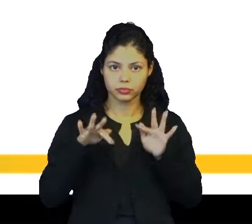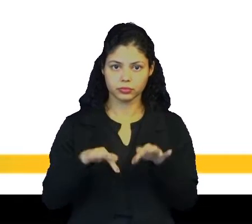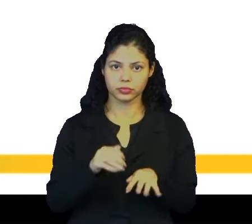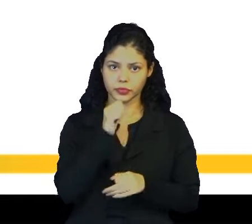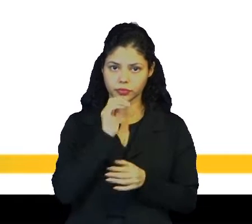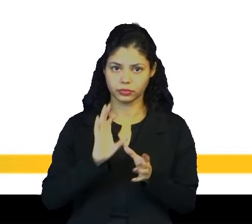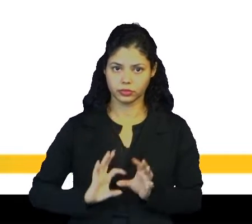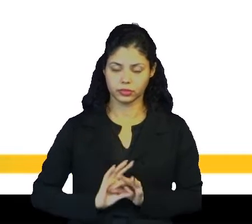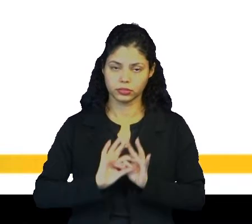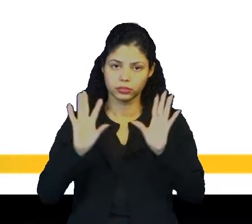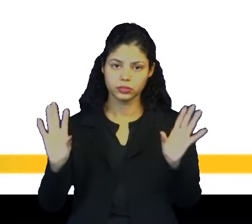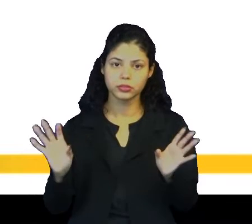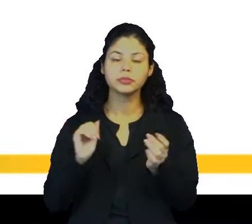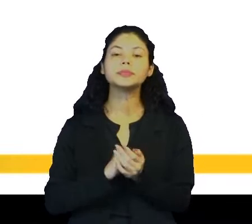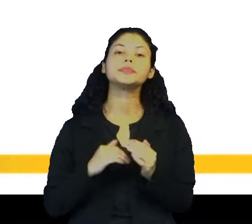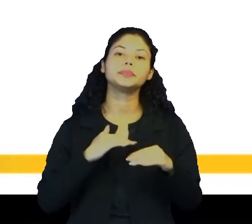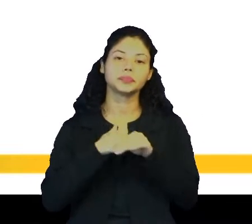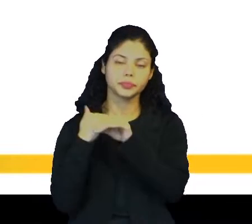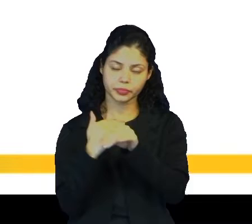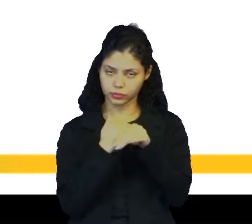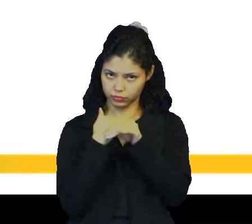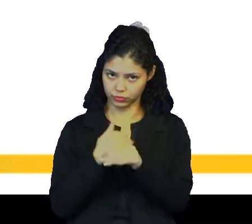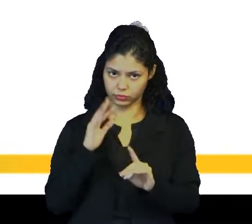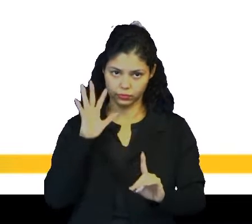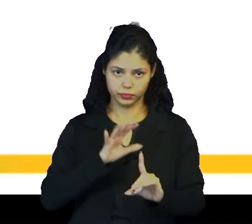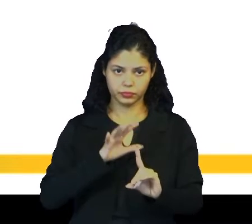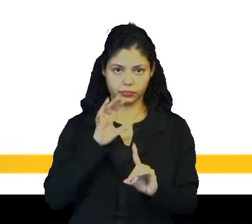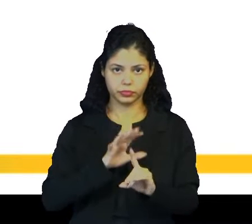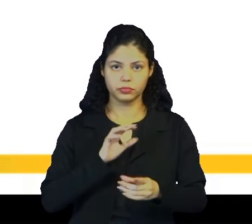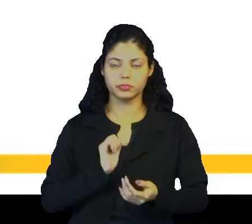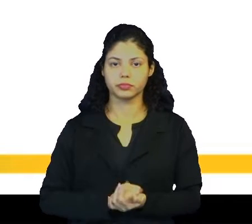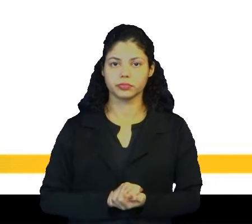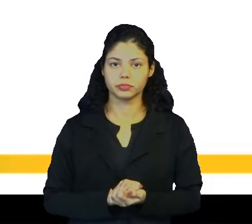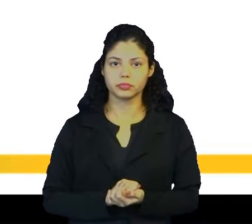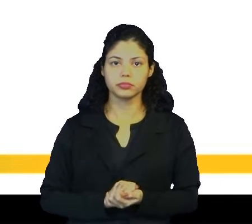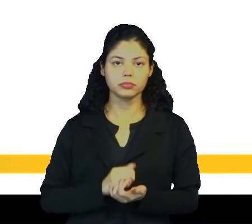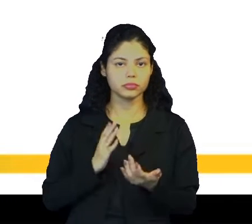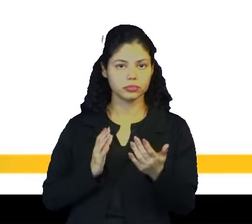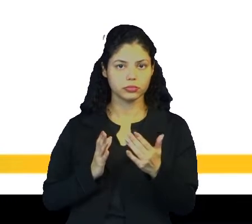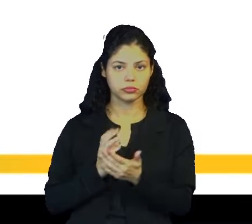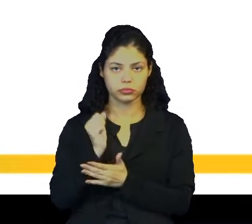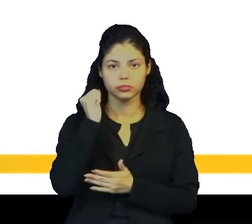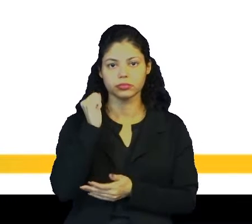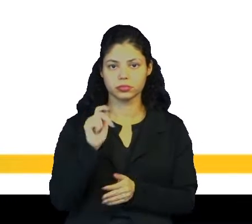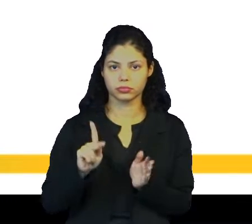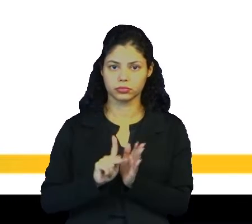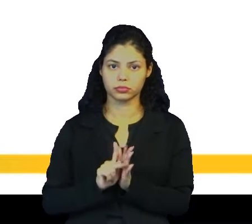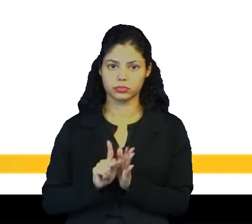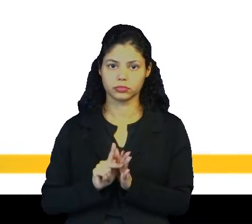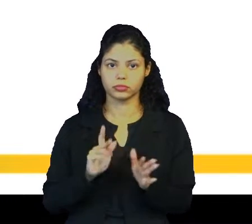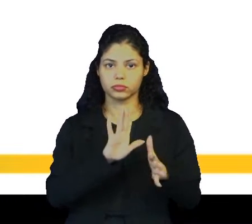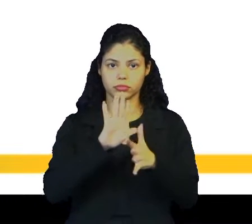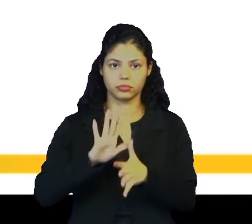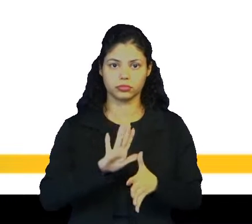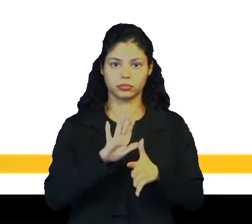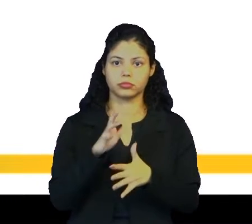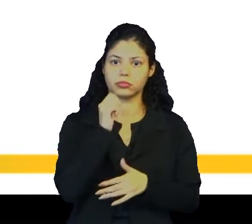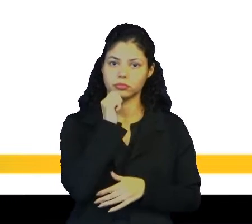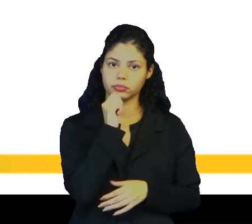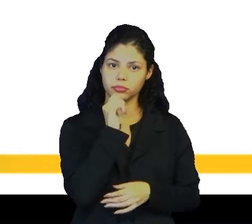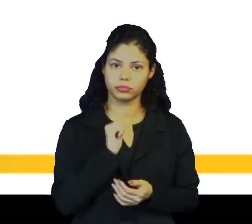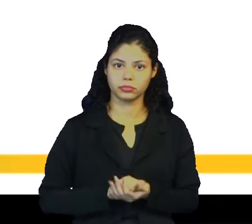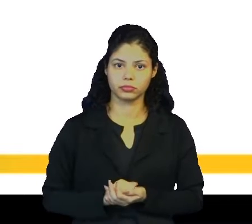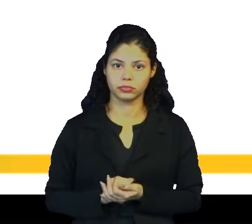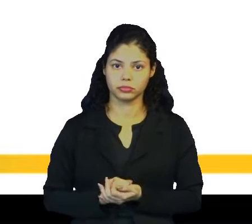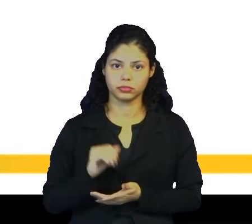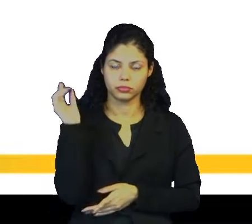individualidade, liberdade e igualdade, a influência no processo de independência americana, a institucionalização